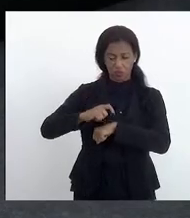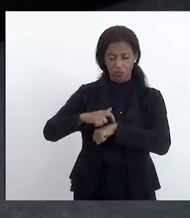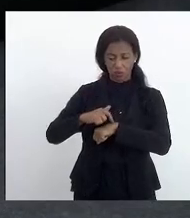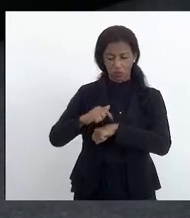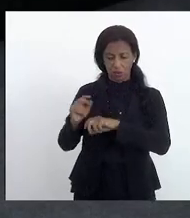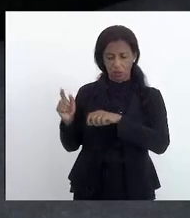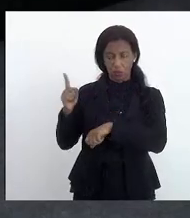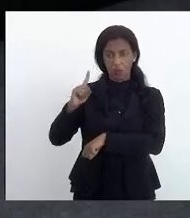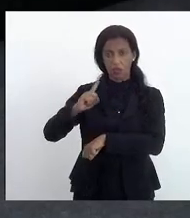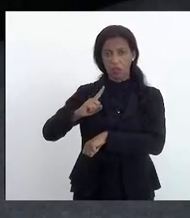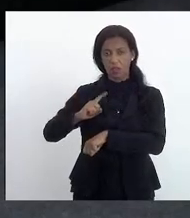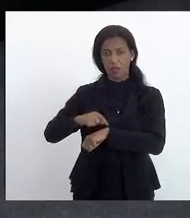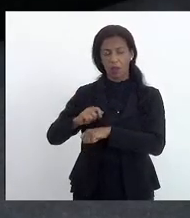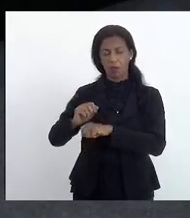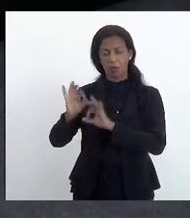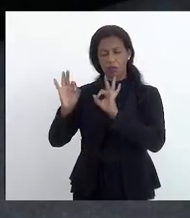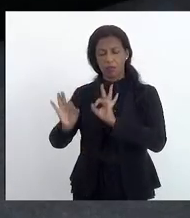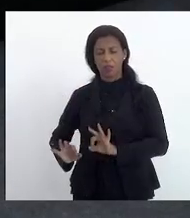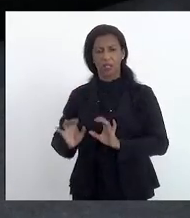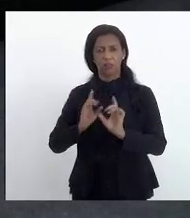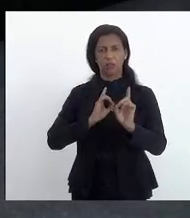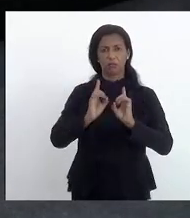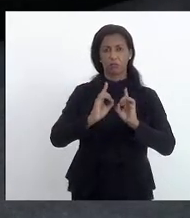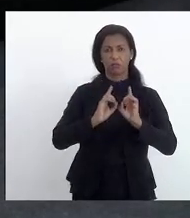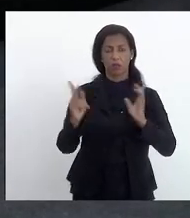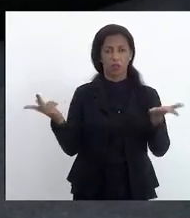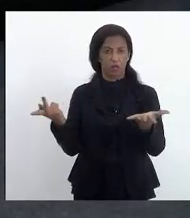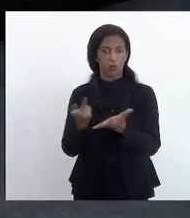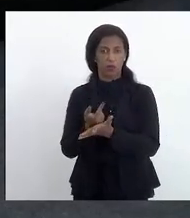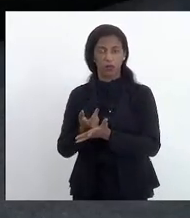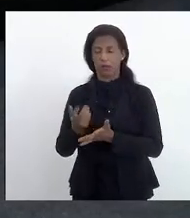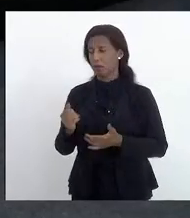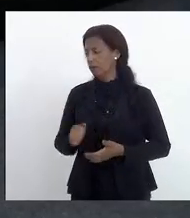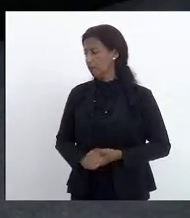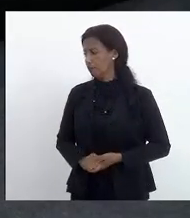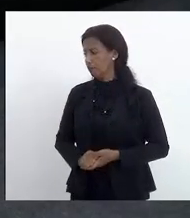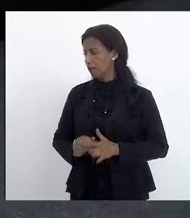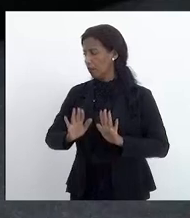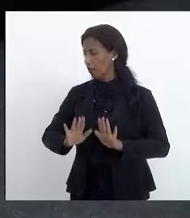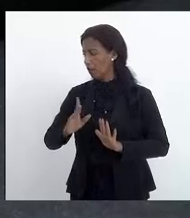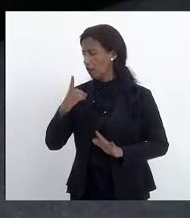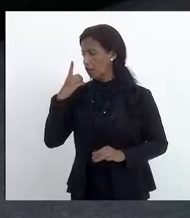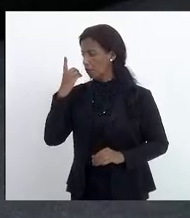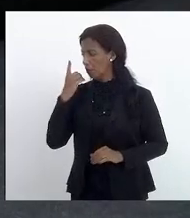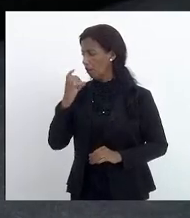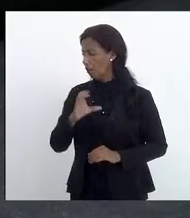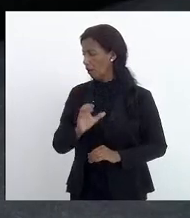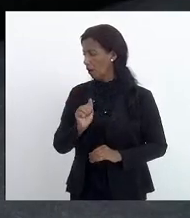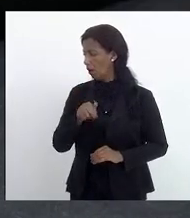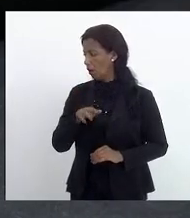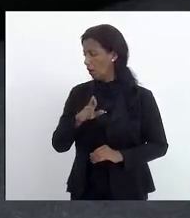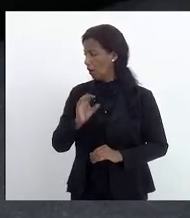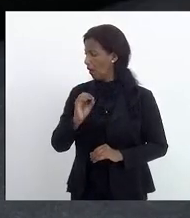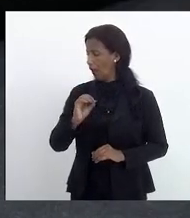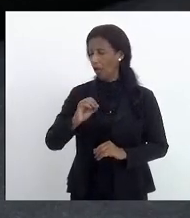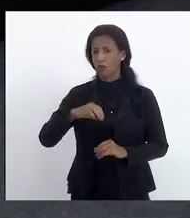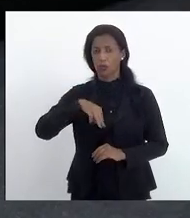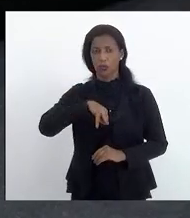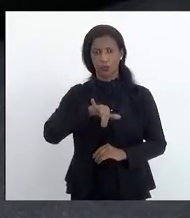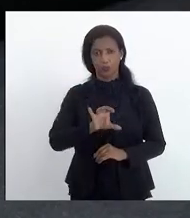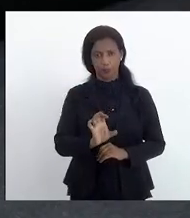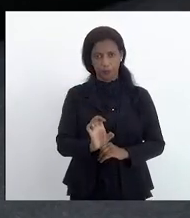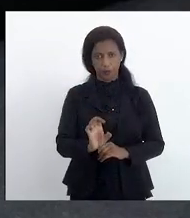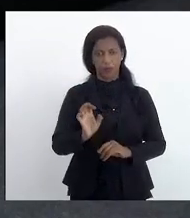o tempo adequado para essa discussão aconteceria. Mas o deputado Carlos Augusto, muito preocupado com a questão